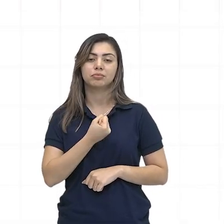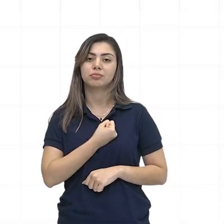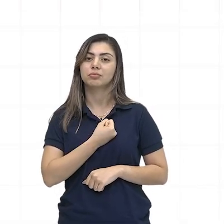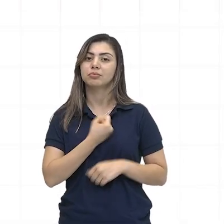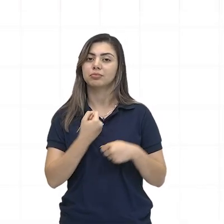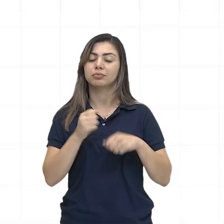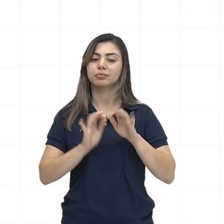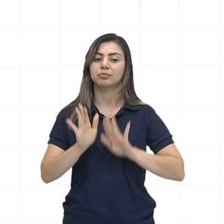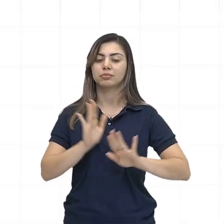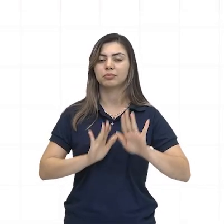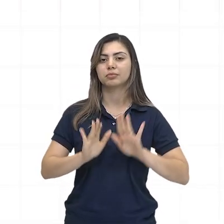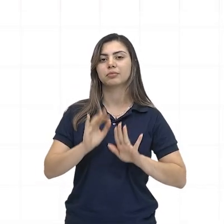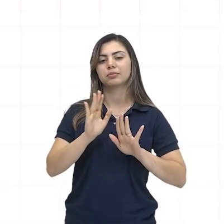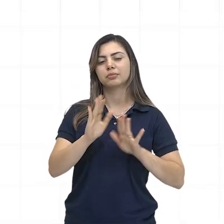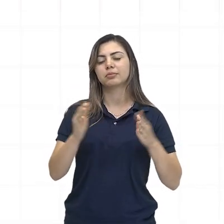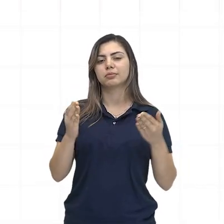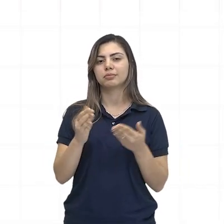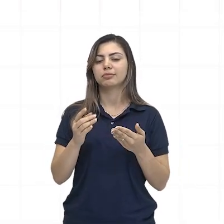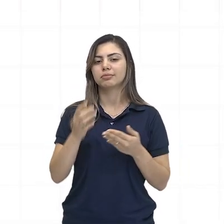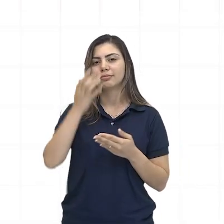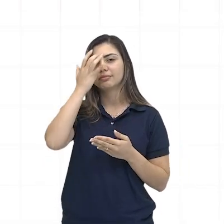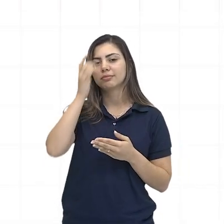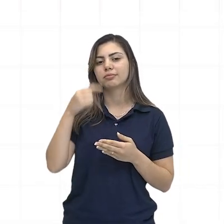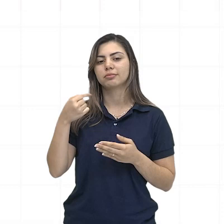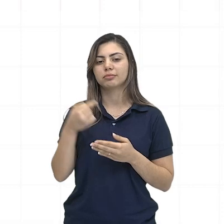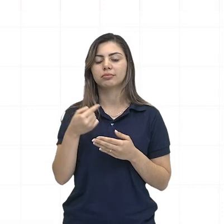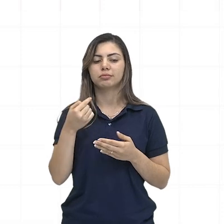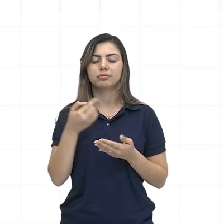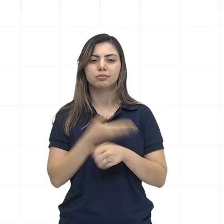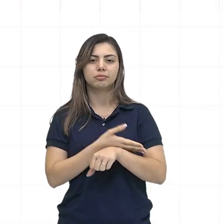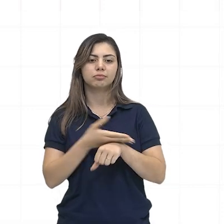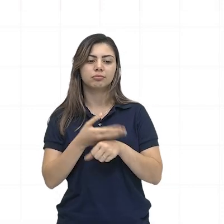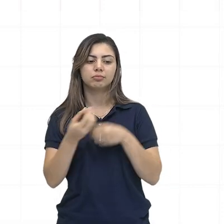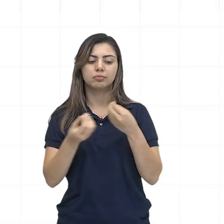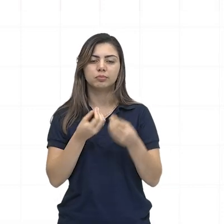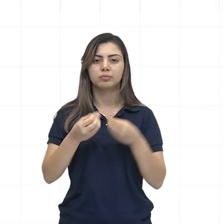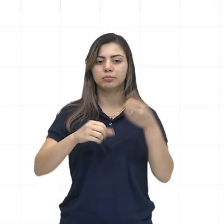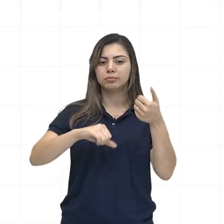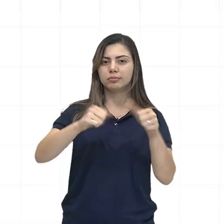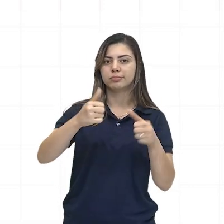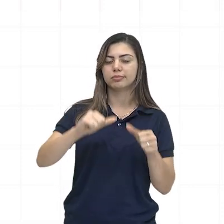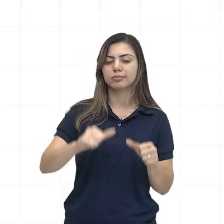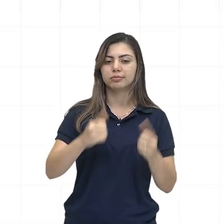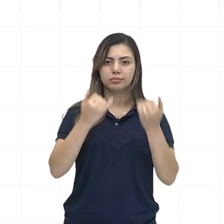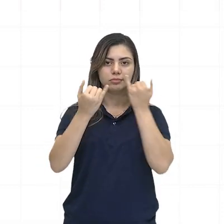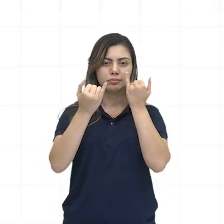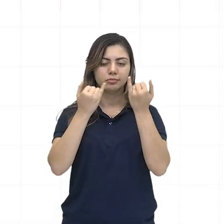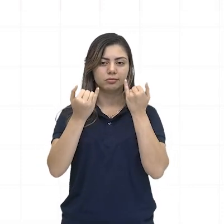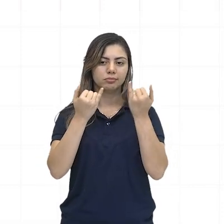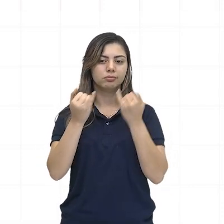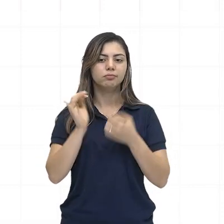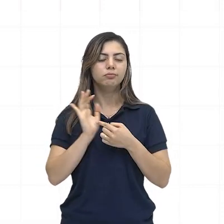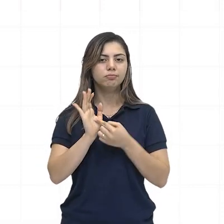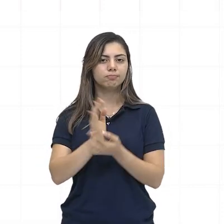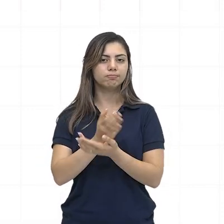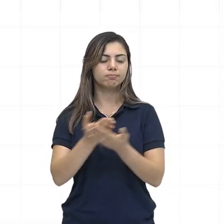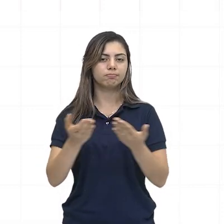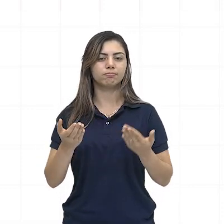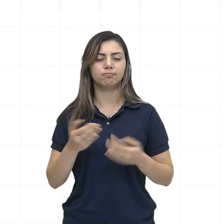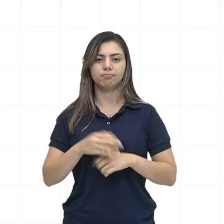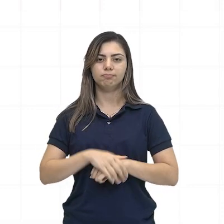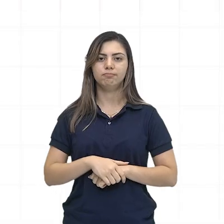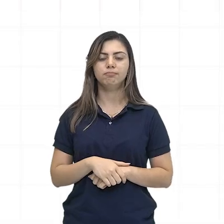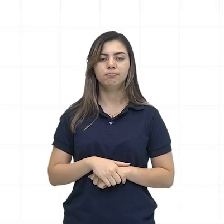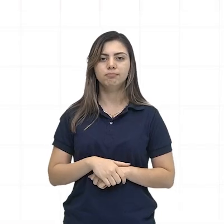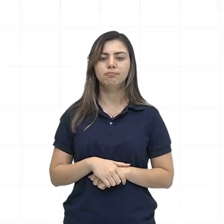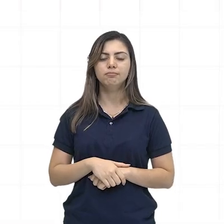né, para a gente já se acostumando a fazer essa análise, né, essa observação, a gente botou aqui um número pequeno de classes para facilitar o